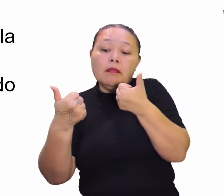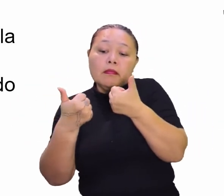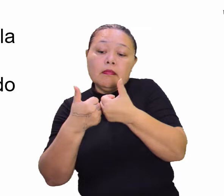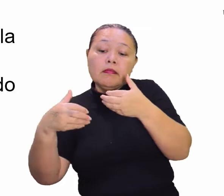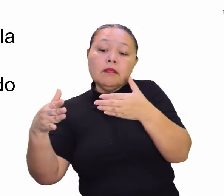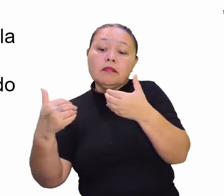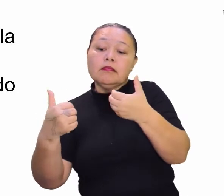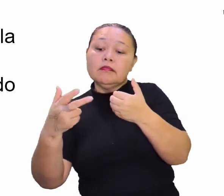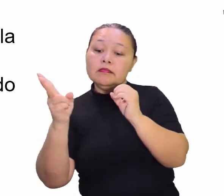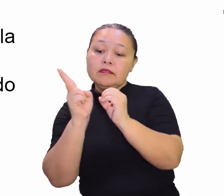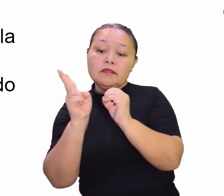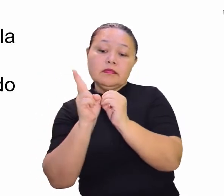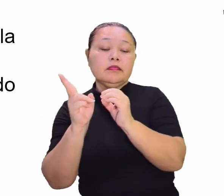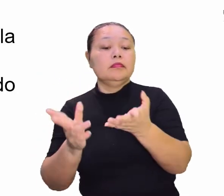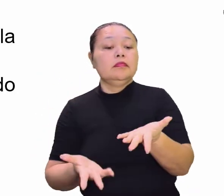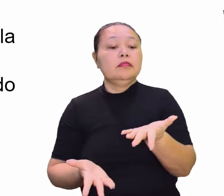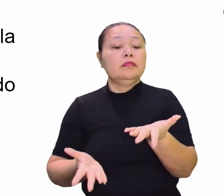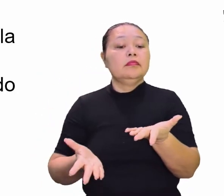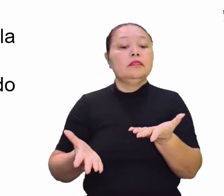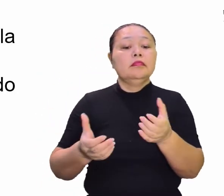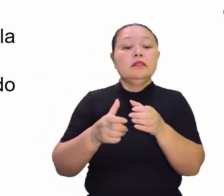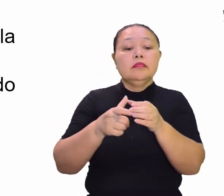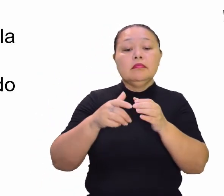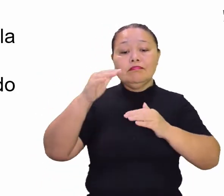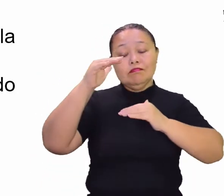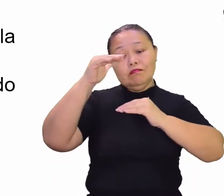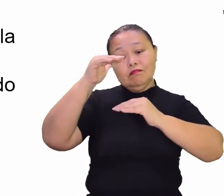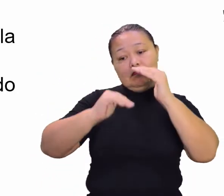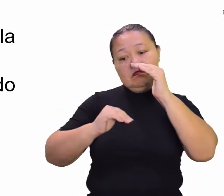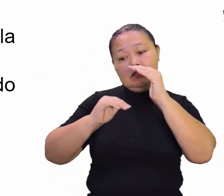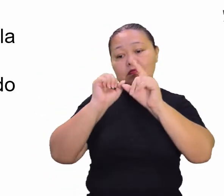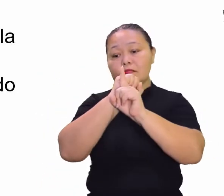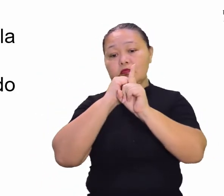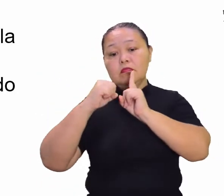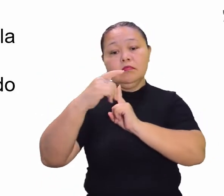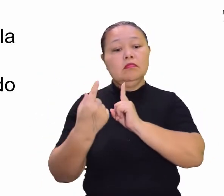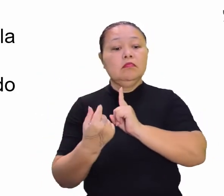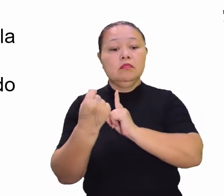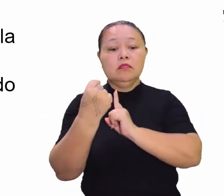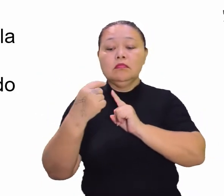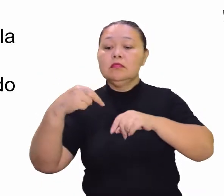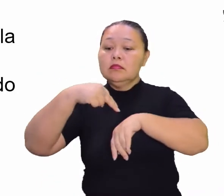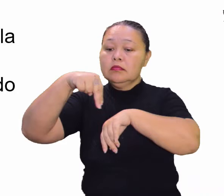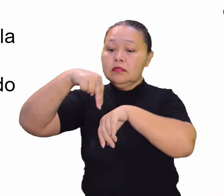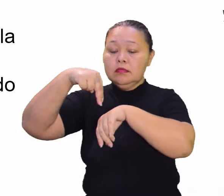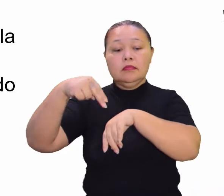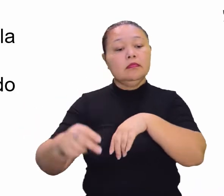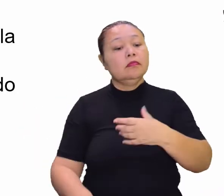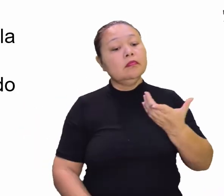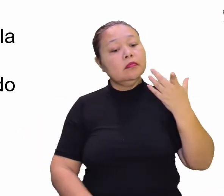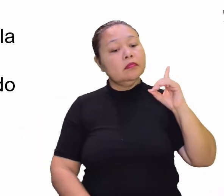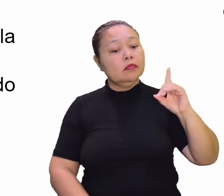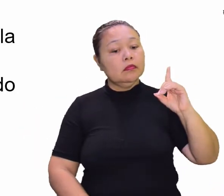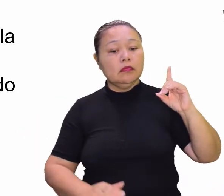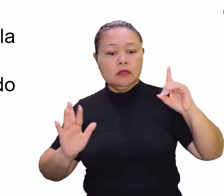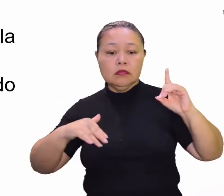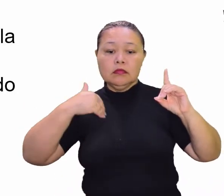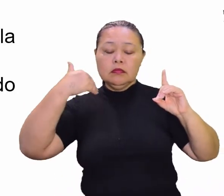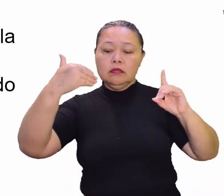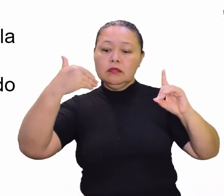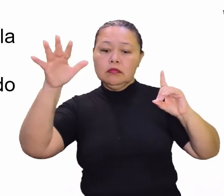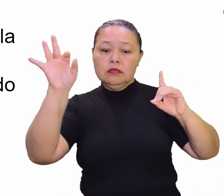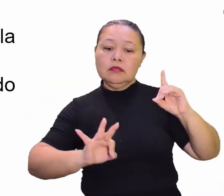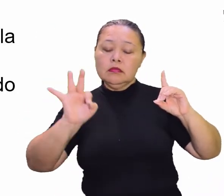em reservas indígenas. C. A grande desigualdade social e econômica entre as nações. D.